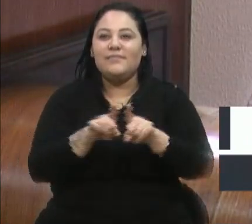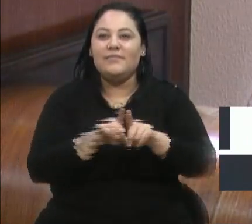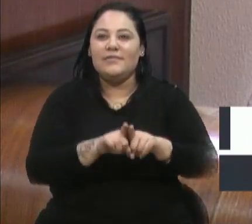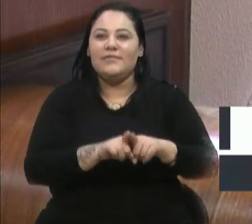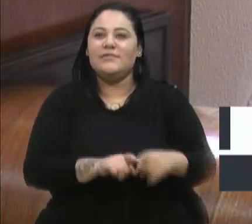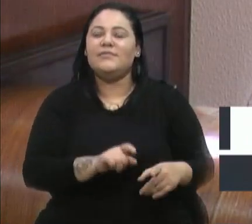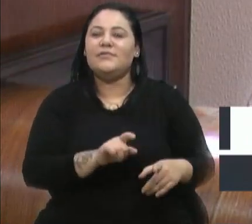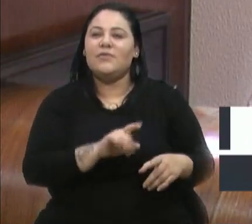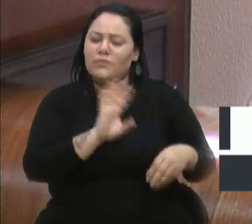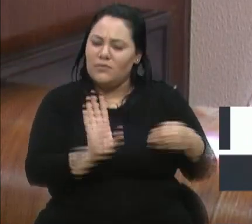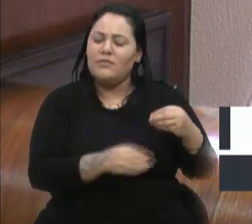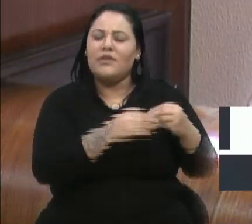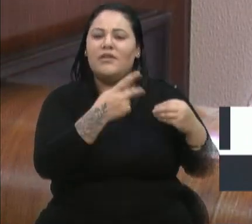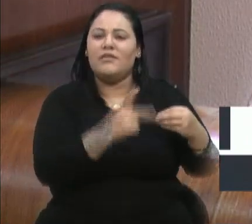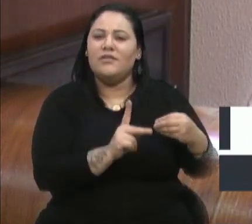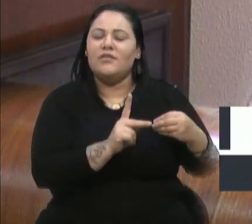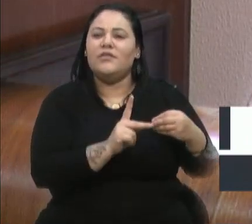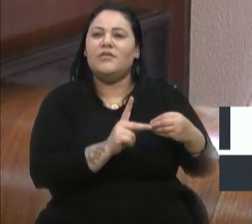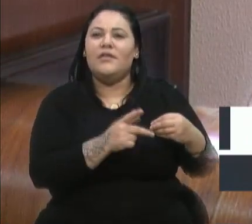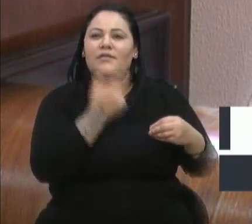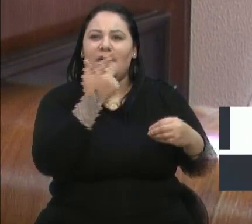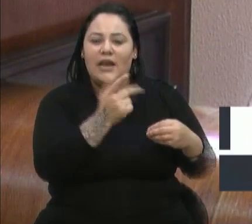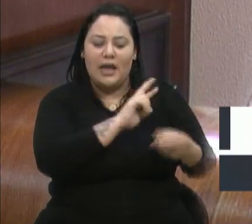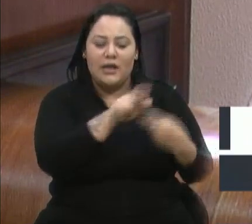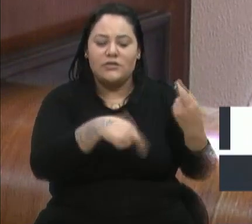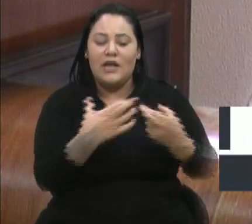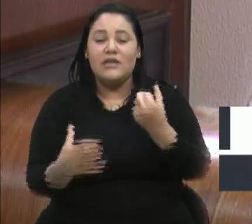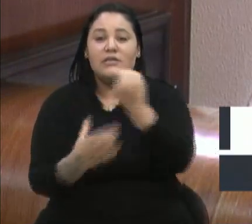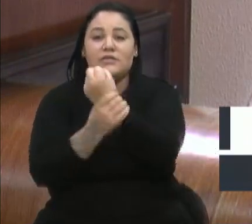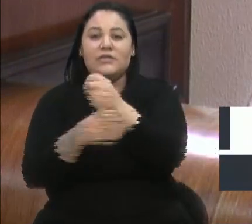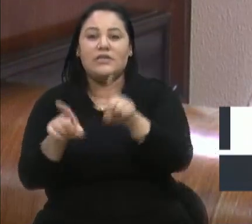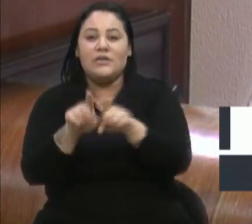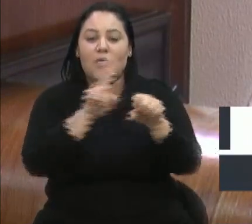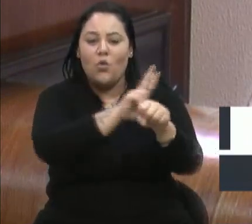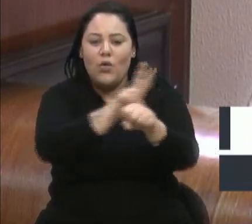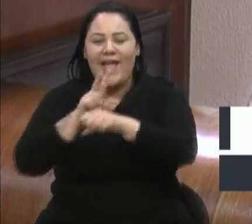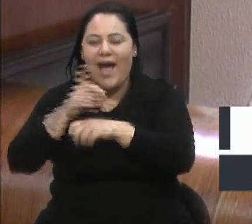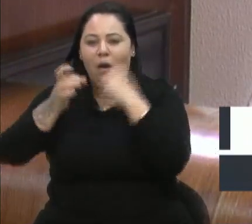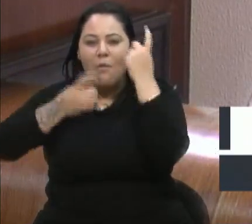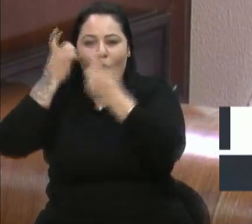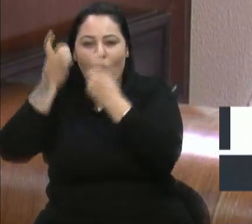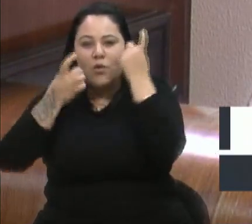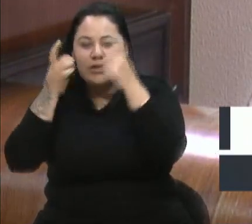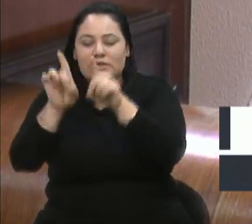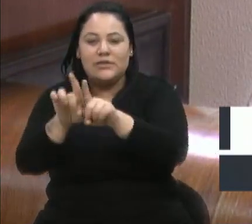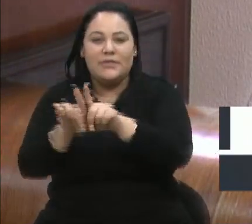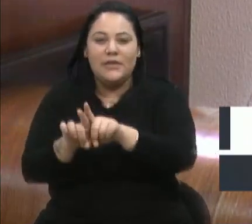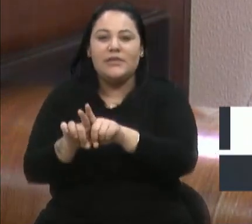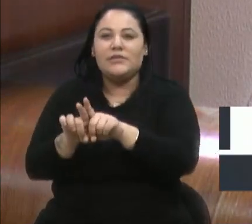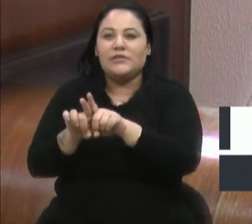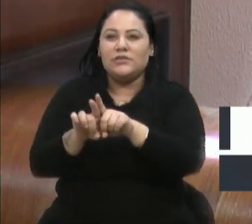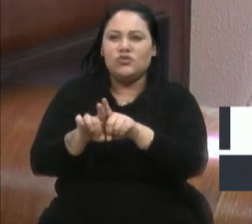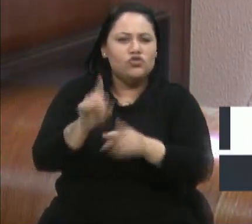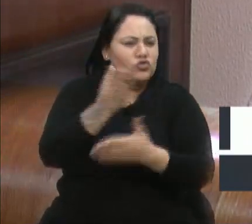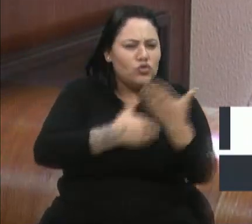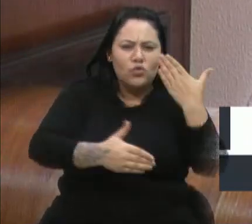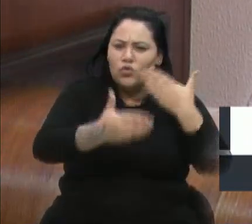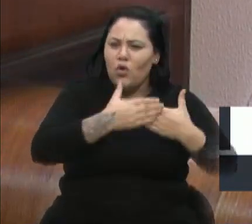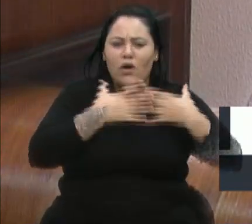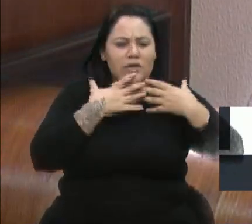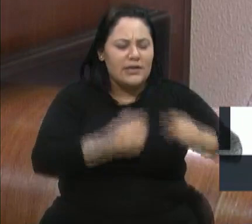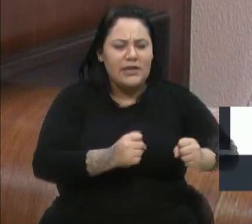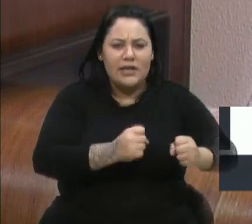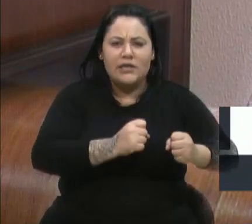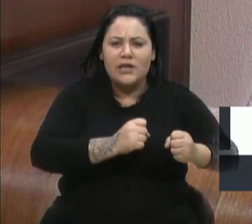dessa sua observação em relação à segurança, ao cuidado, à preocupação de toda a Secretaria de Esporte e